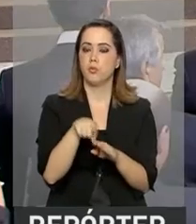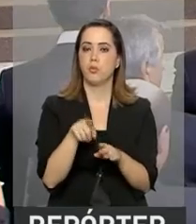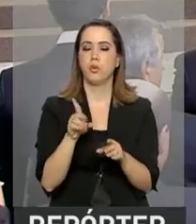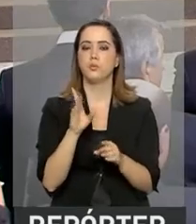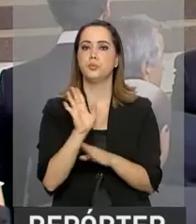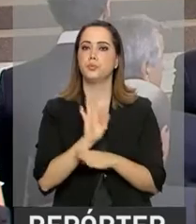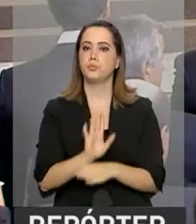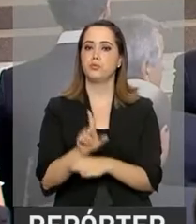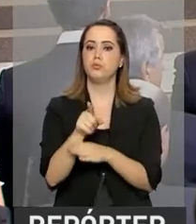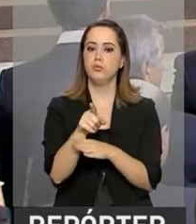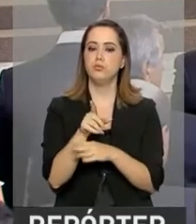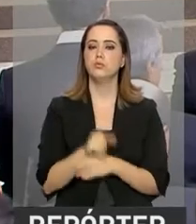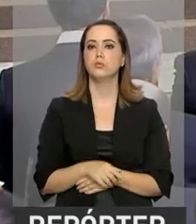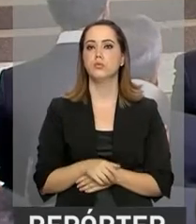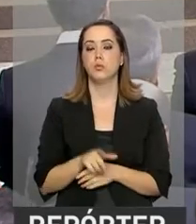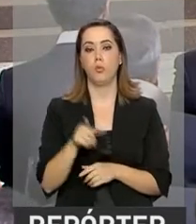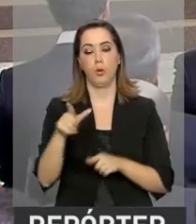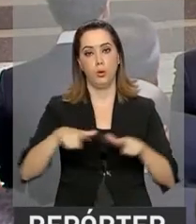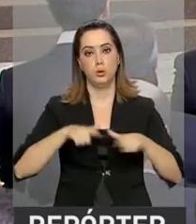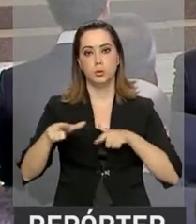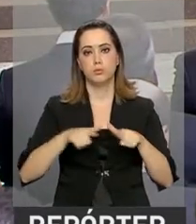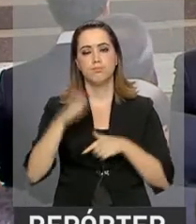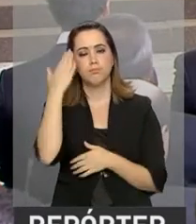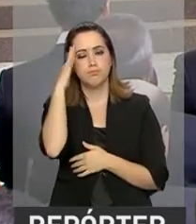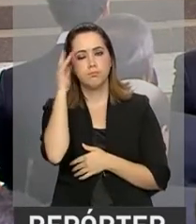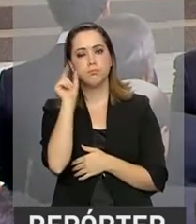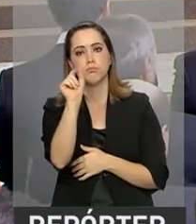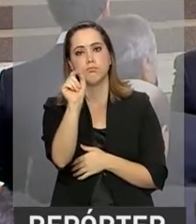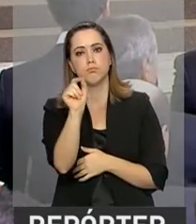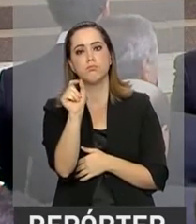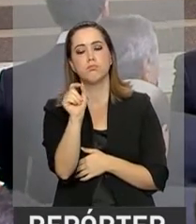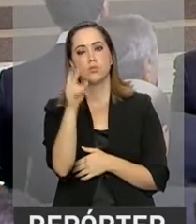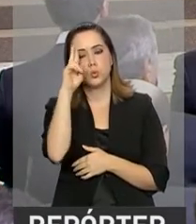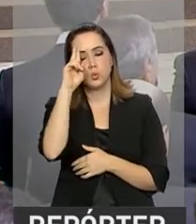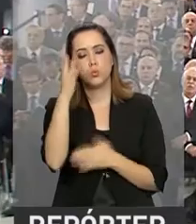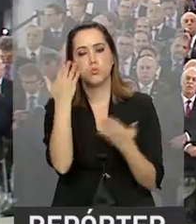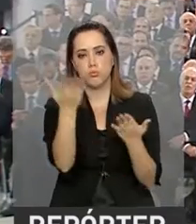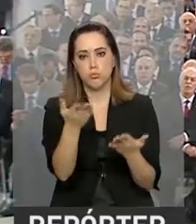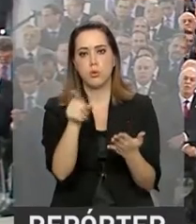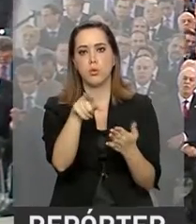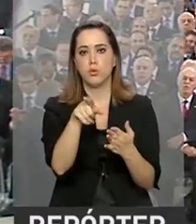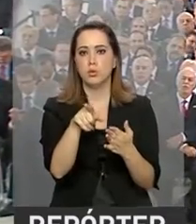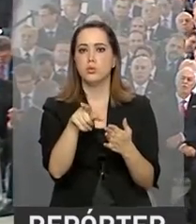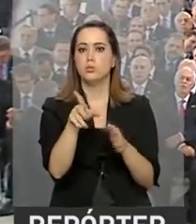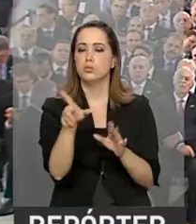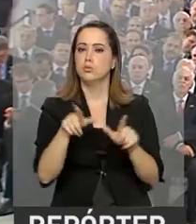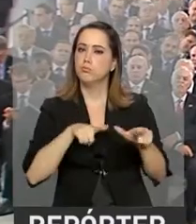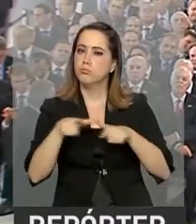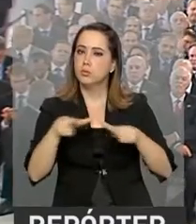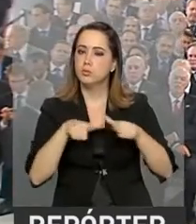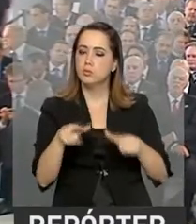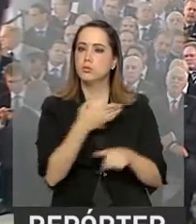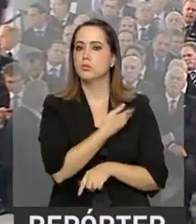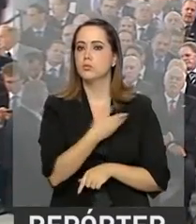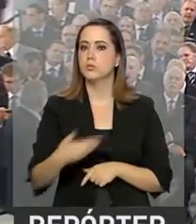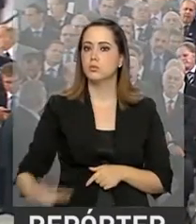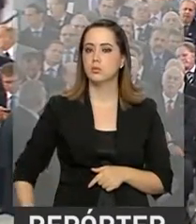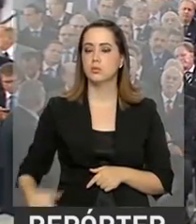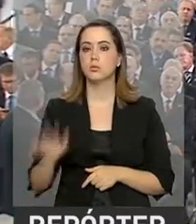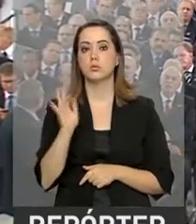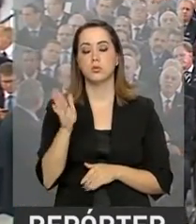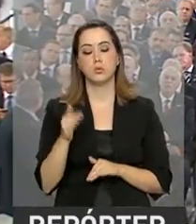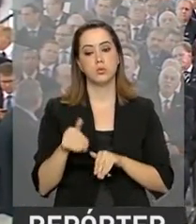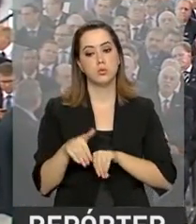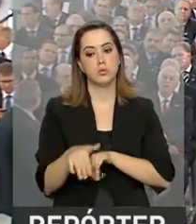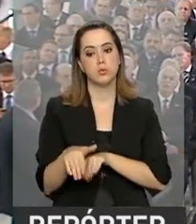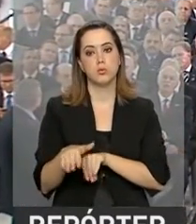trabalhadores entendem que vossa excelência montou um governo que com certeza a partir de setembro